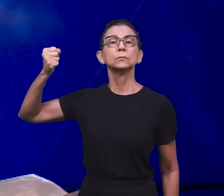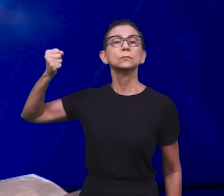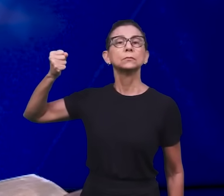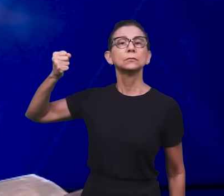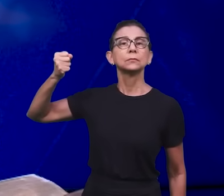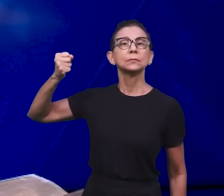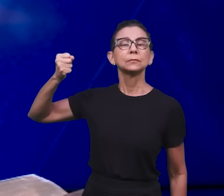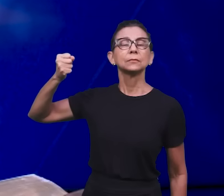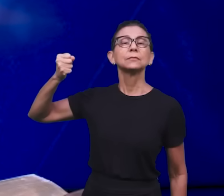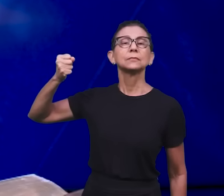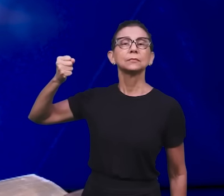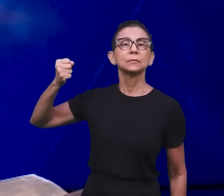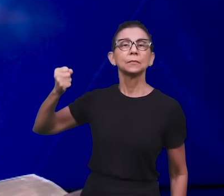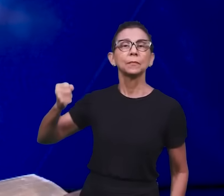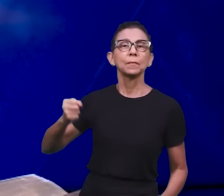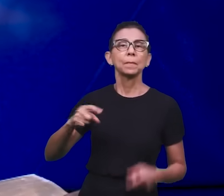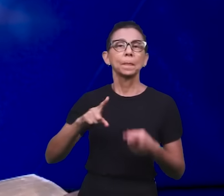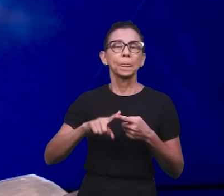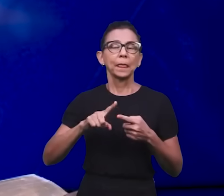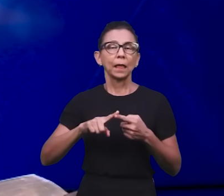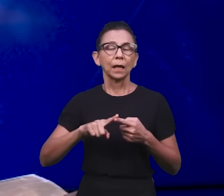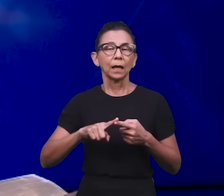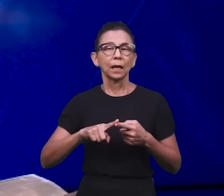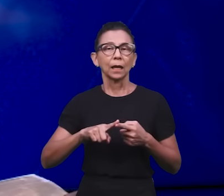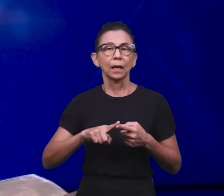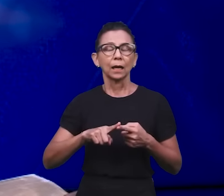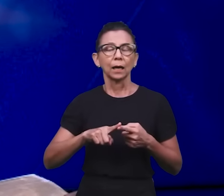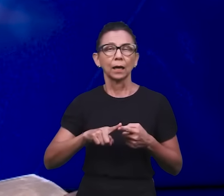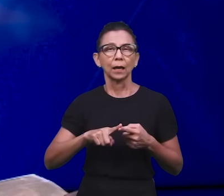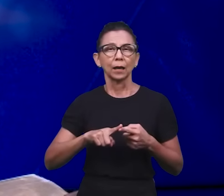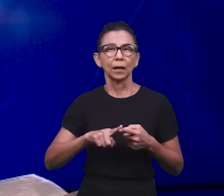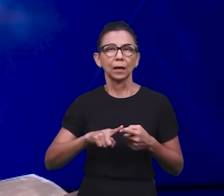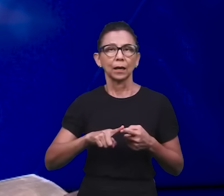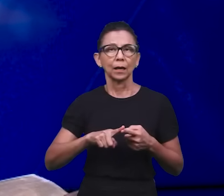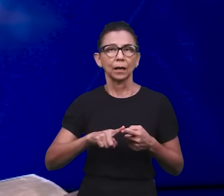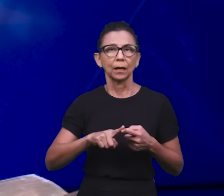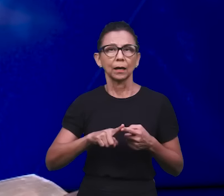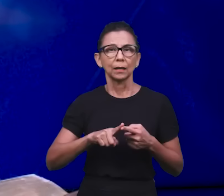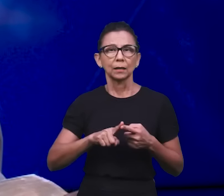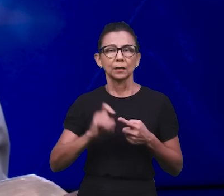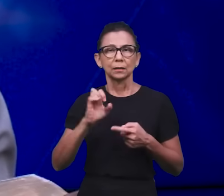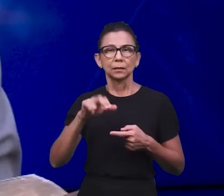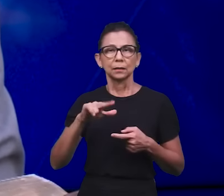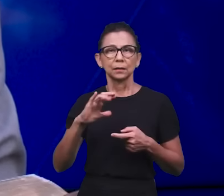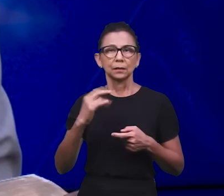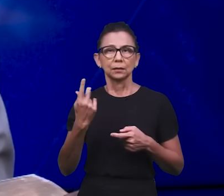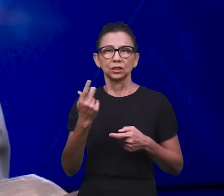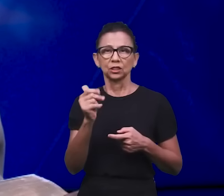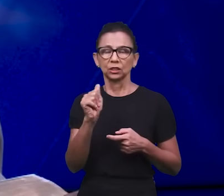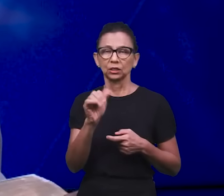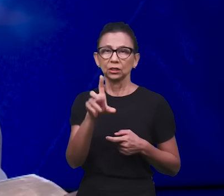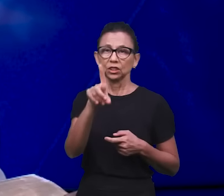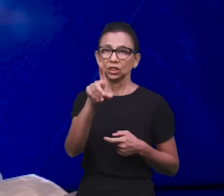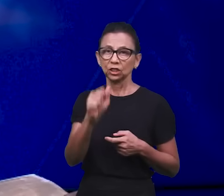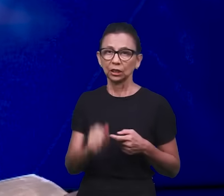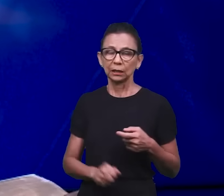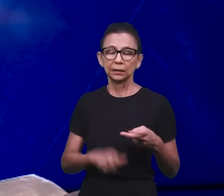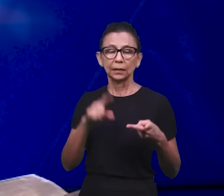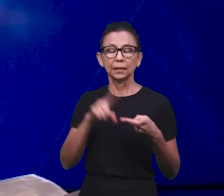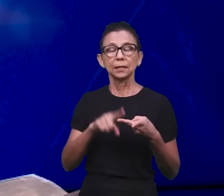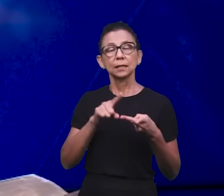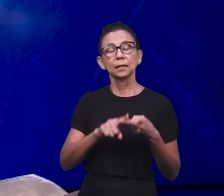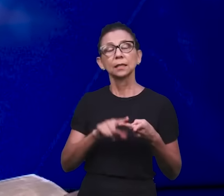as vossas foices em lança. Por que isso? Isso é através da maneira como